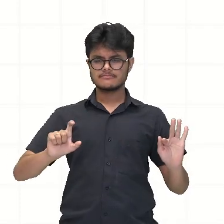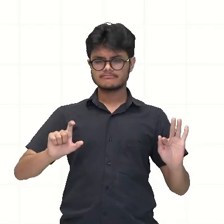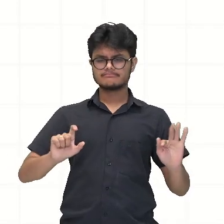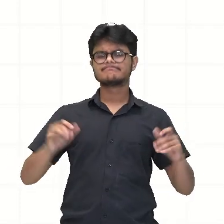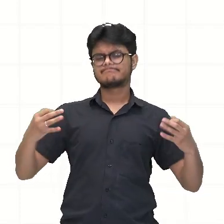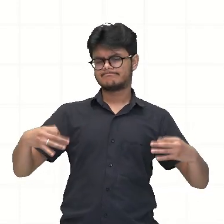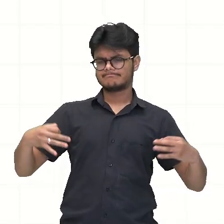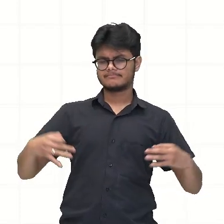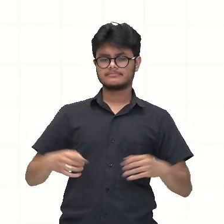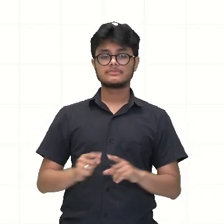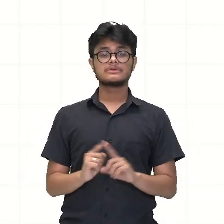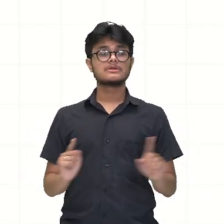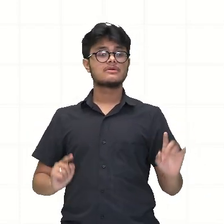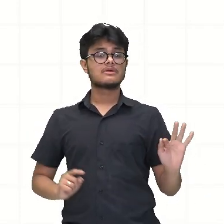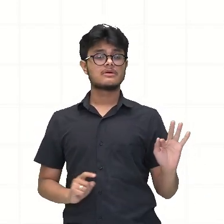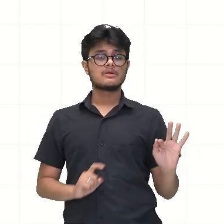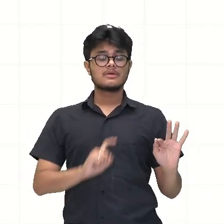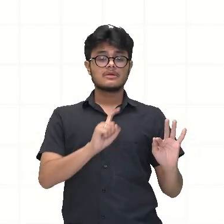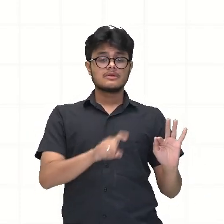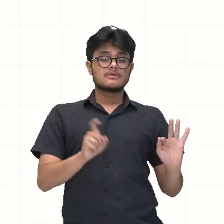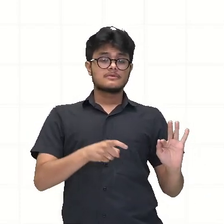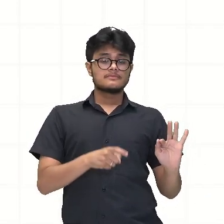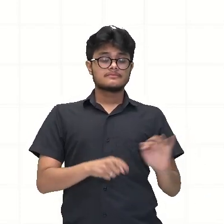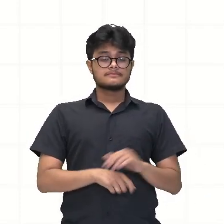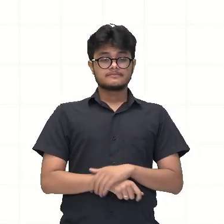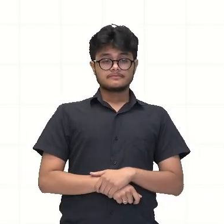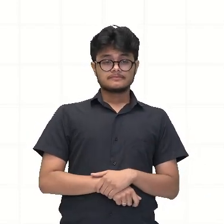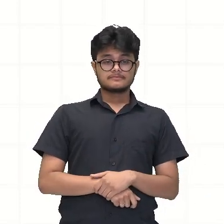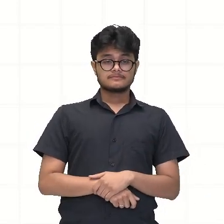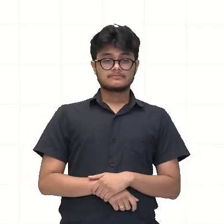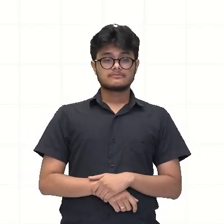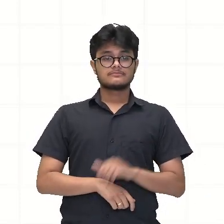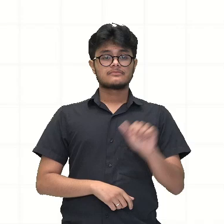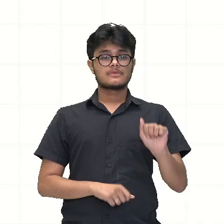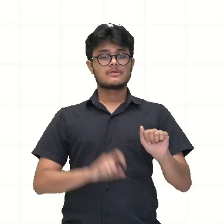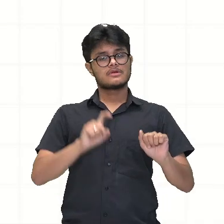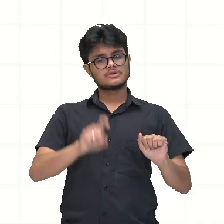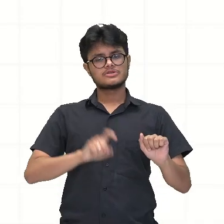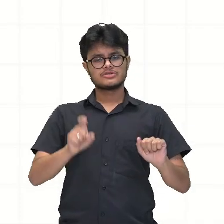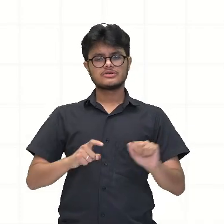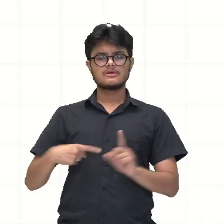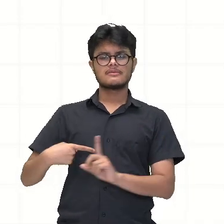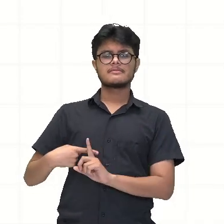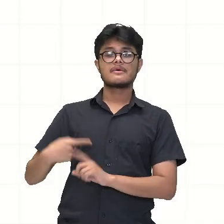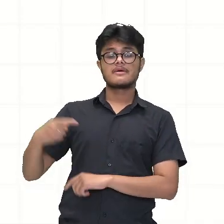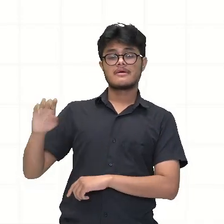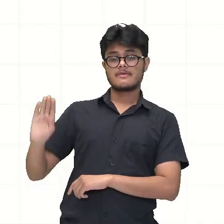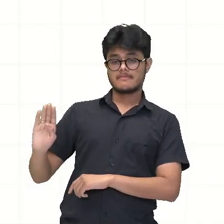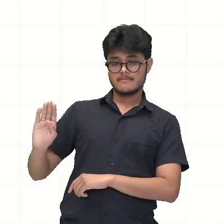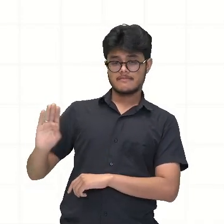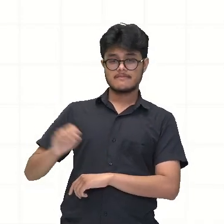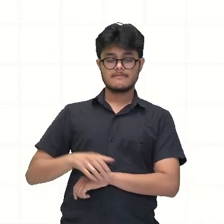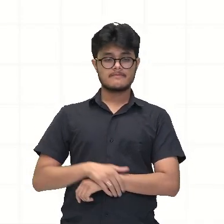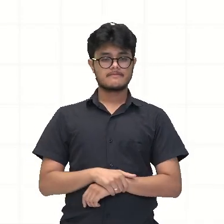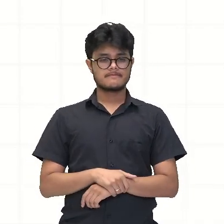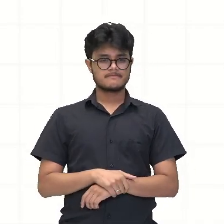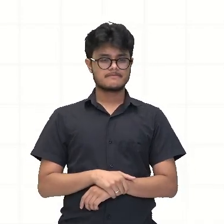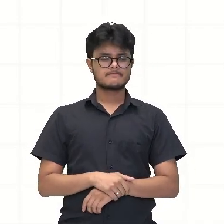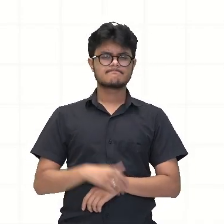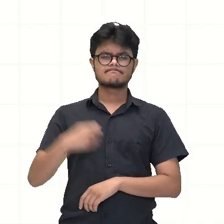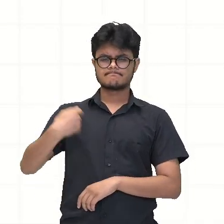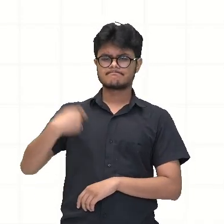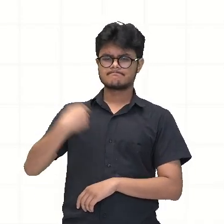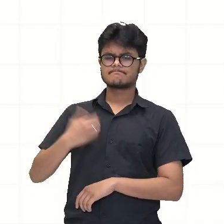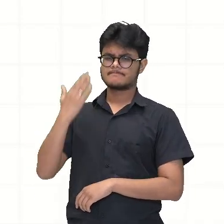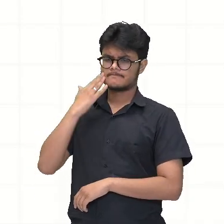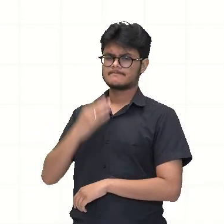de uma função do primeiro grau é f de x igual a x mais b. Isso aqui você tem que memorizar,